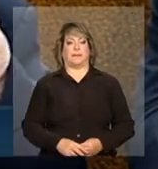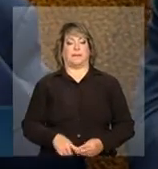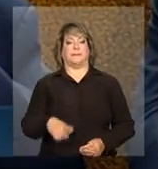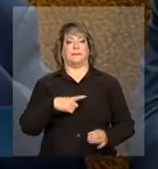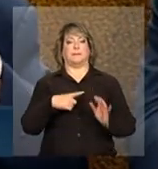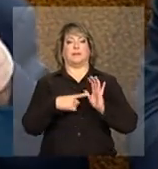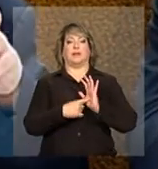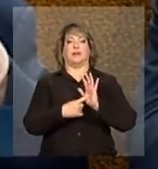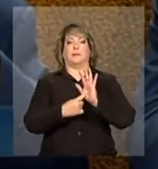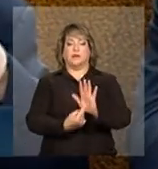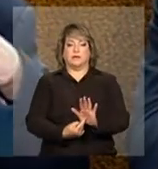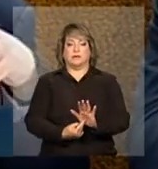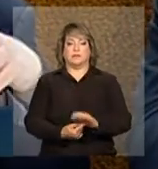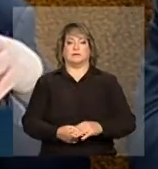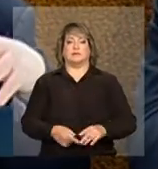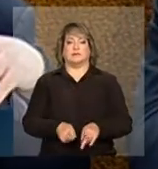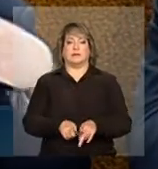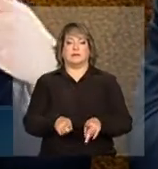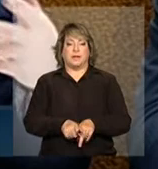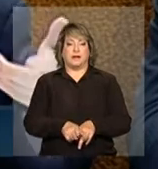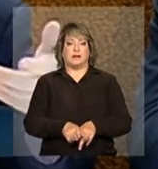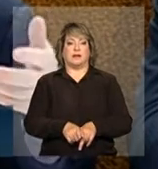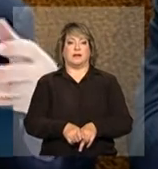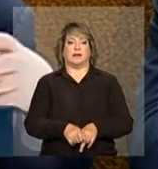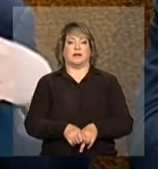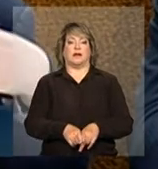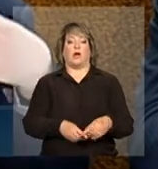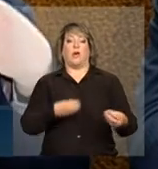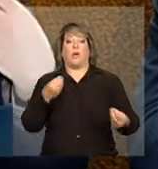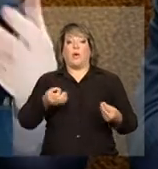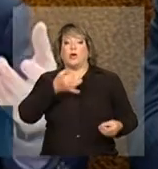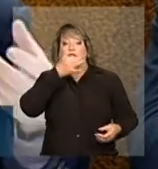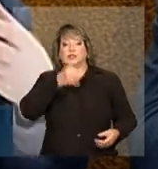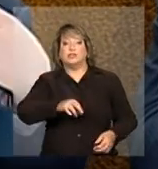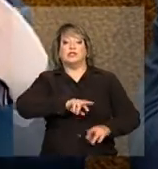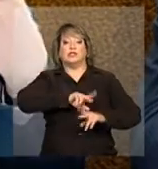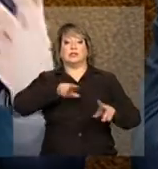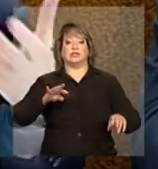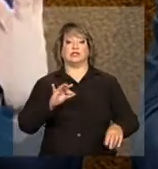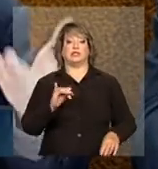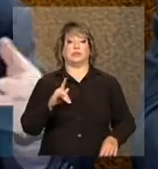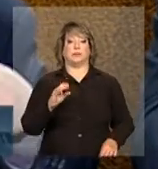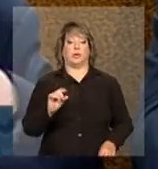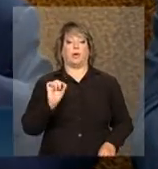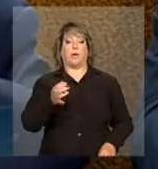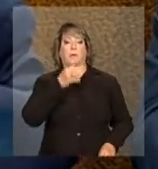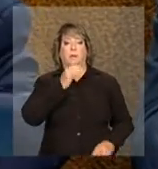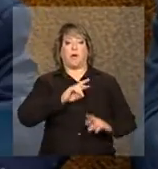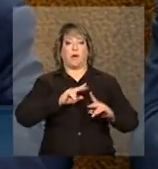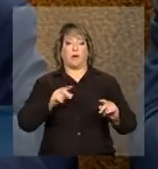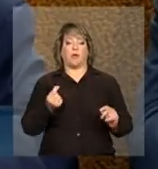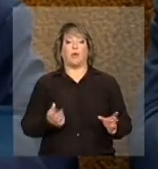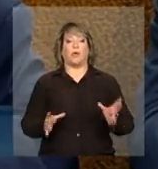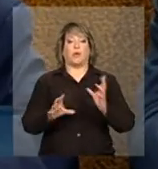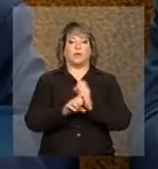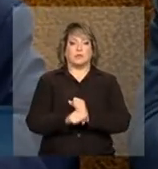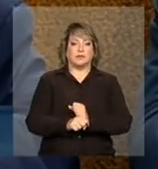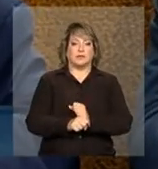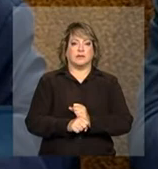mostrar a relação entre o tipo de propostas e a nova concepção de orçamento,